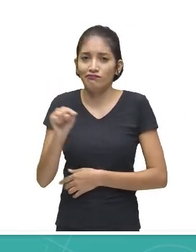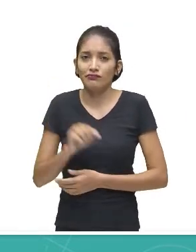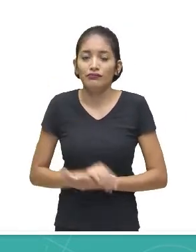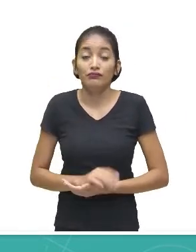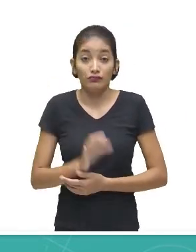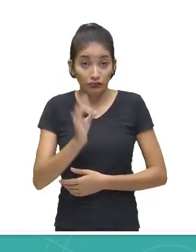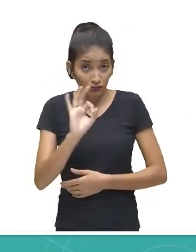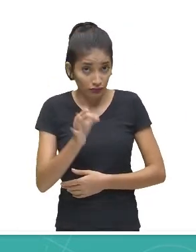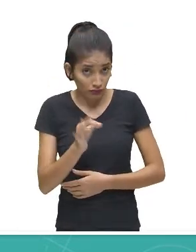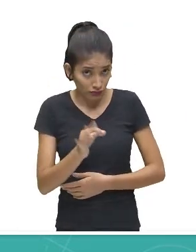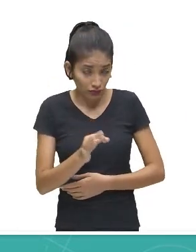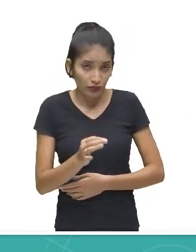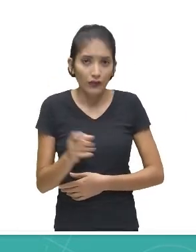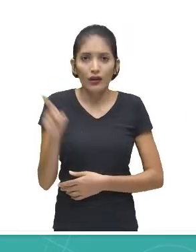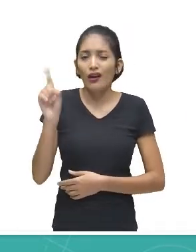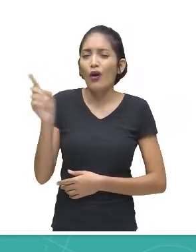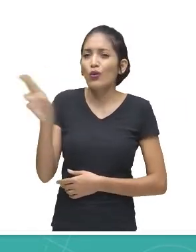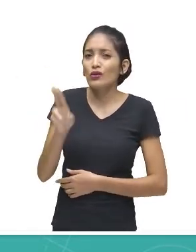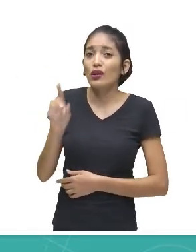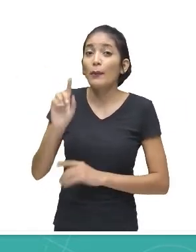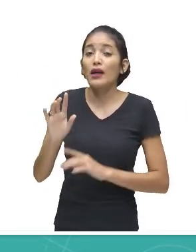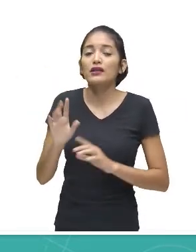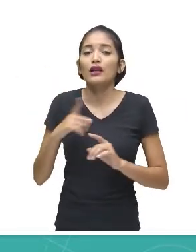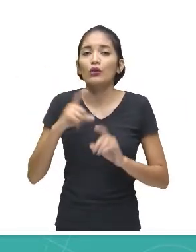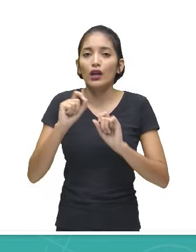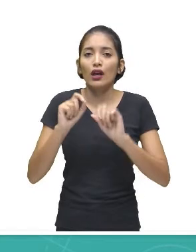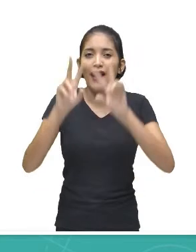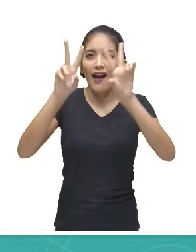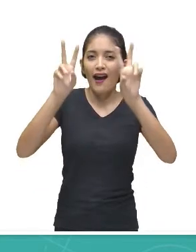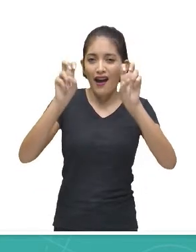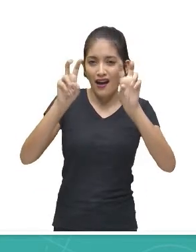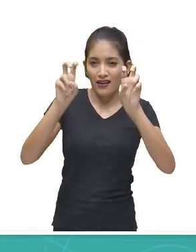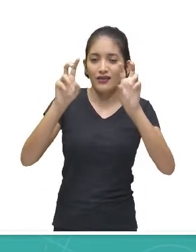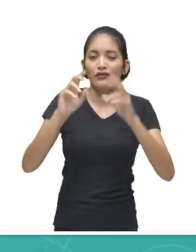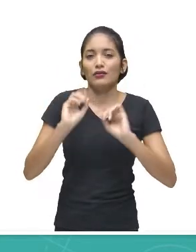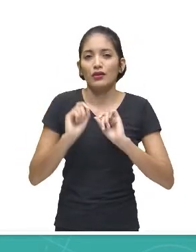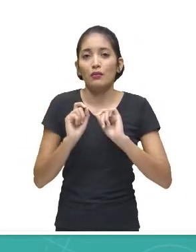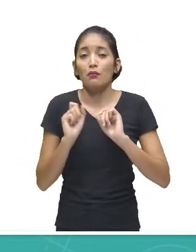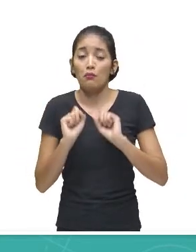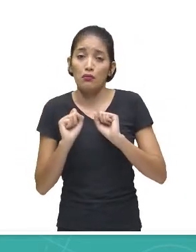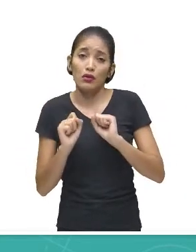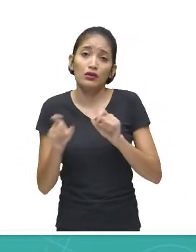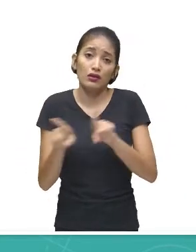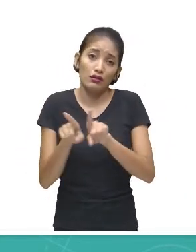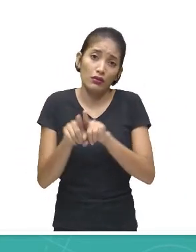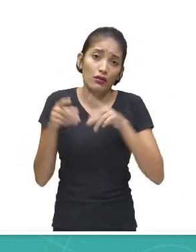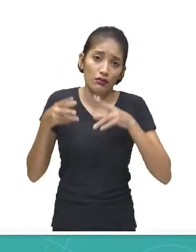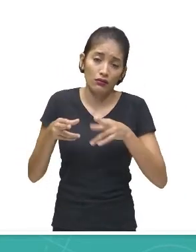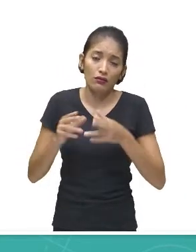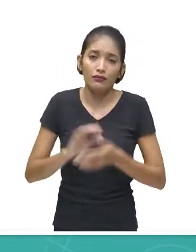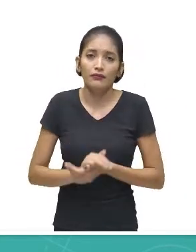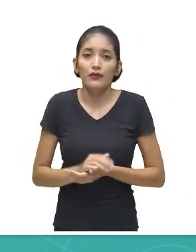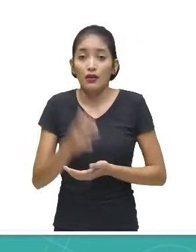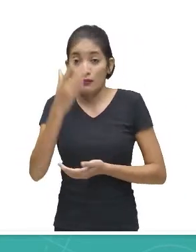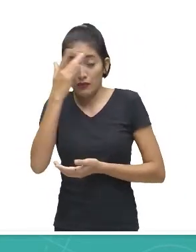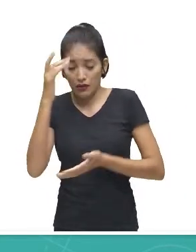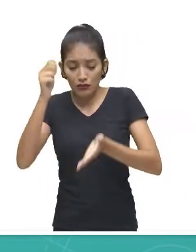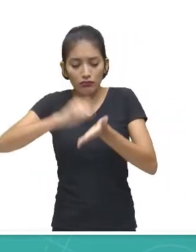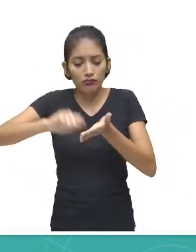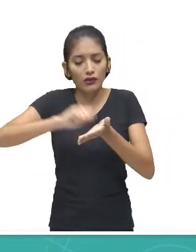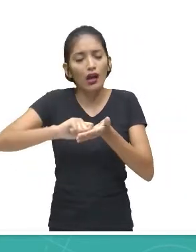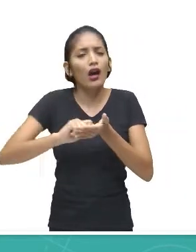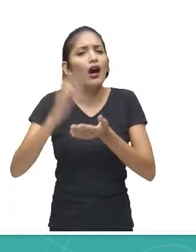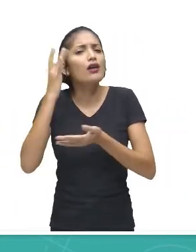Certo, ele não está usando o travessão, mas ele está usando as aspas, porque pode ser uma coisa ou outra. Então, o escritor